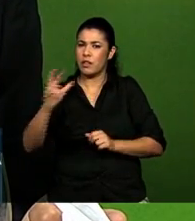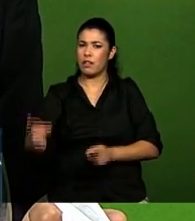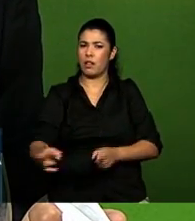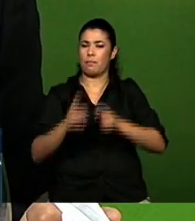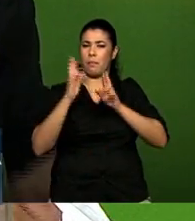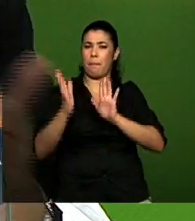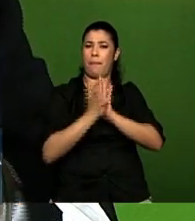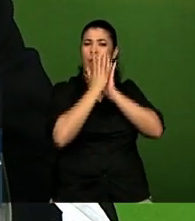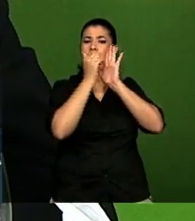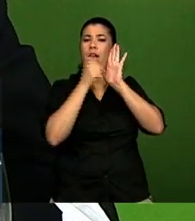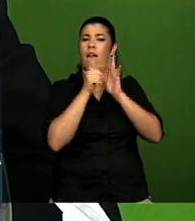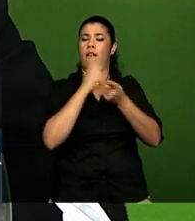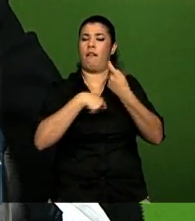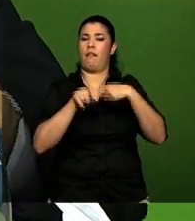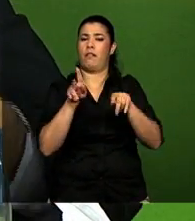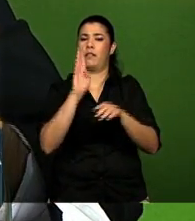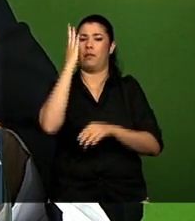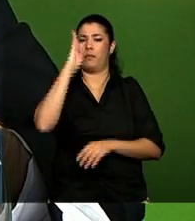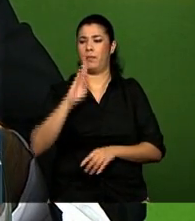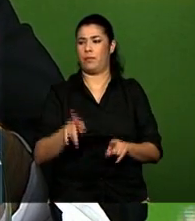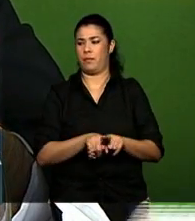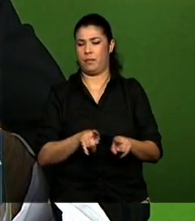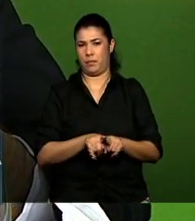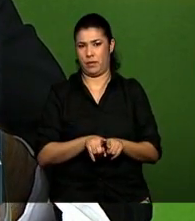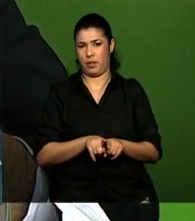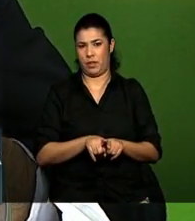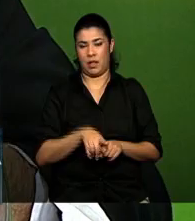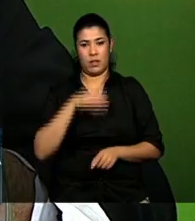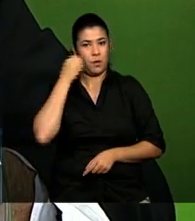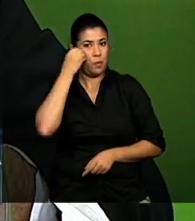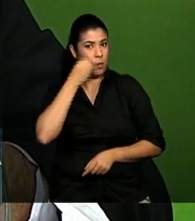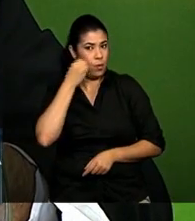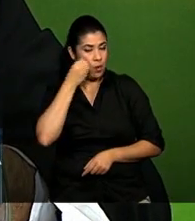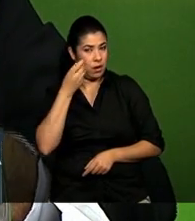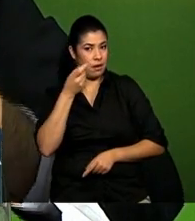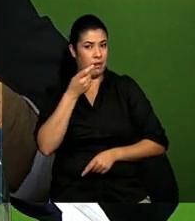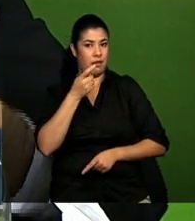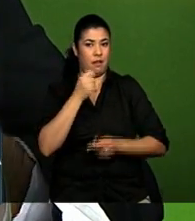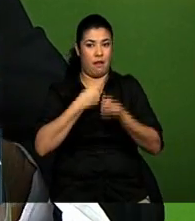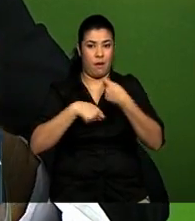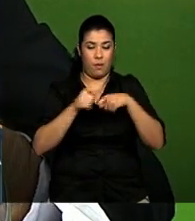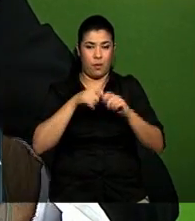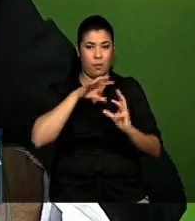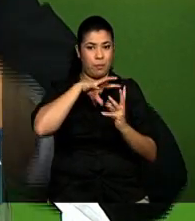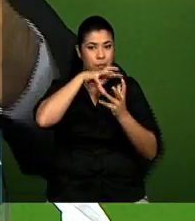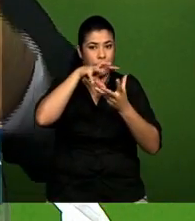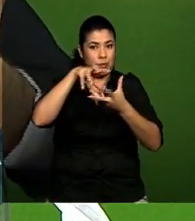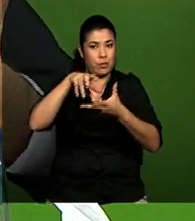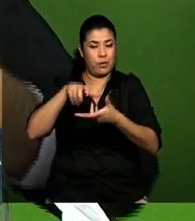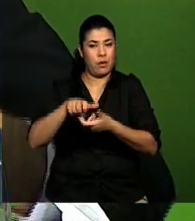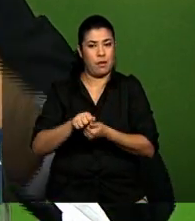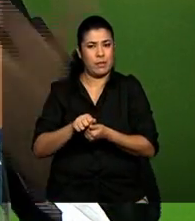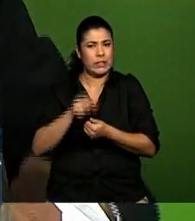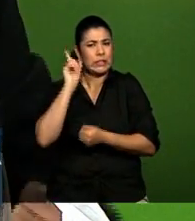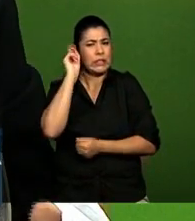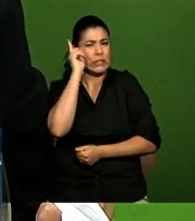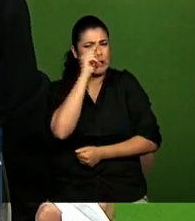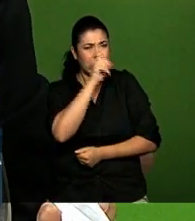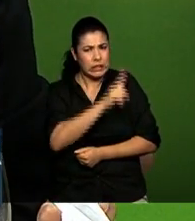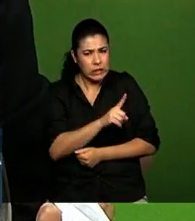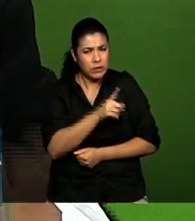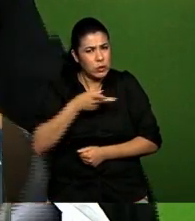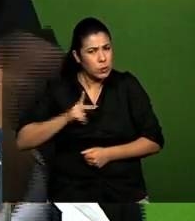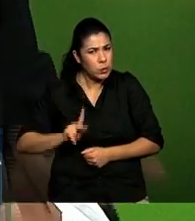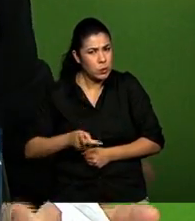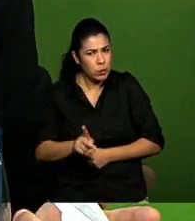brasileira nós vivemos uma economia com eh eh mundial com que tem enormes dificuldades sustentar um ritmo de